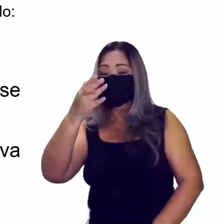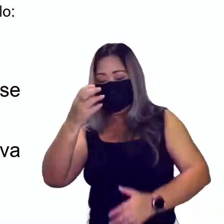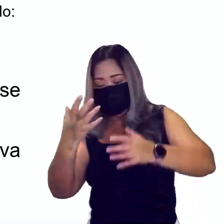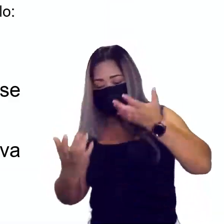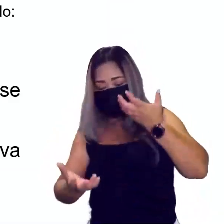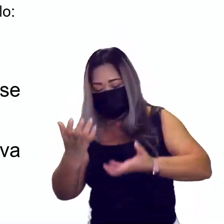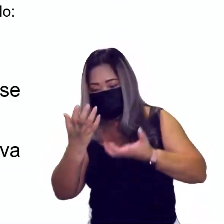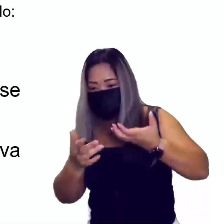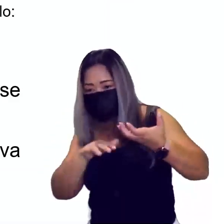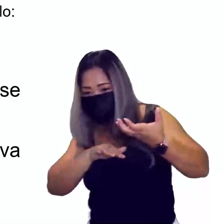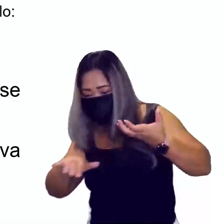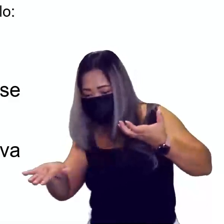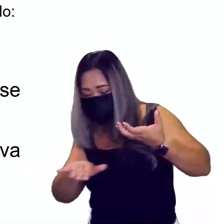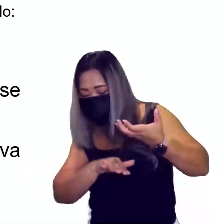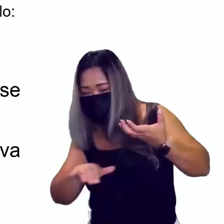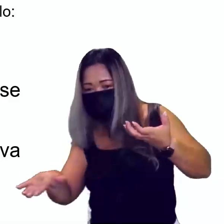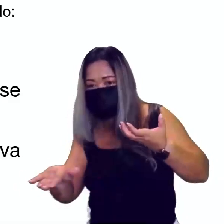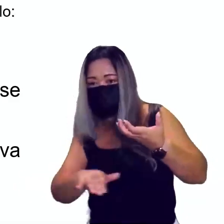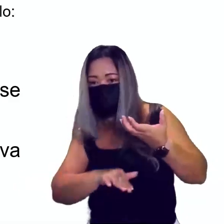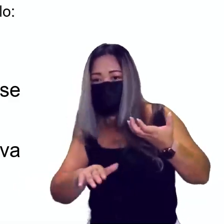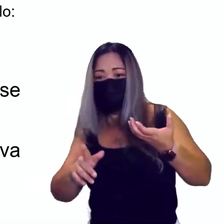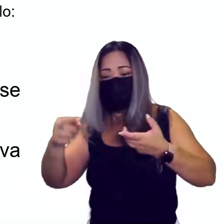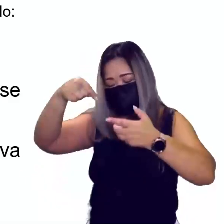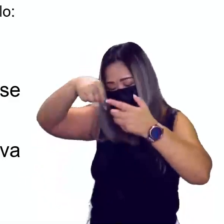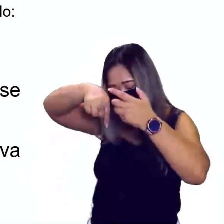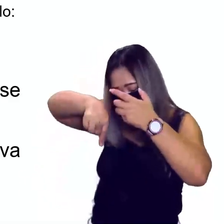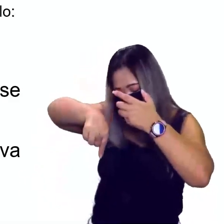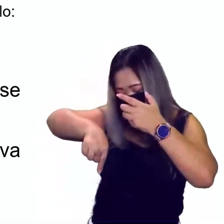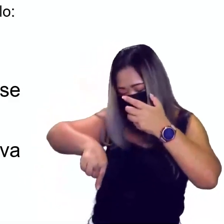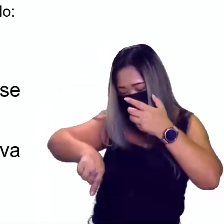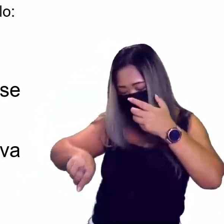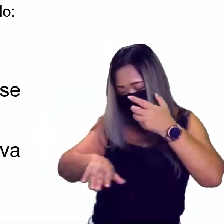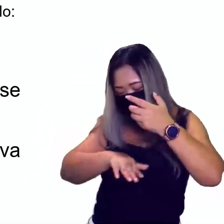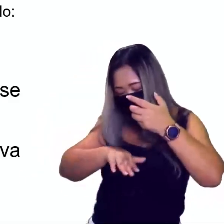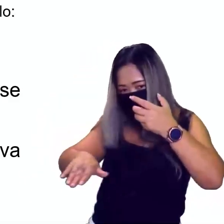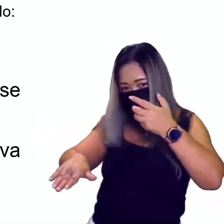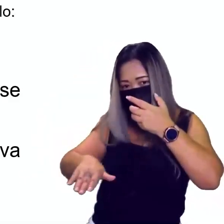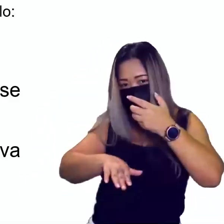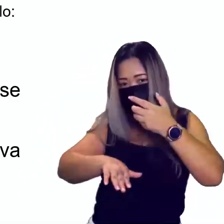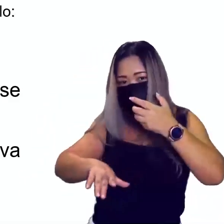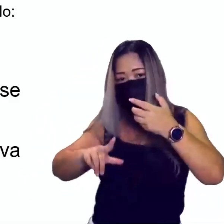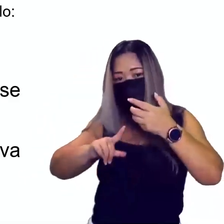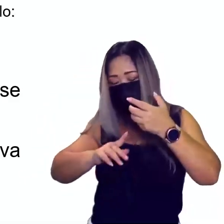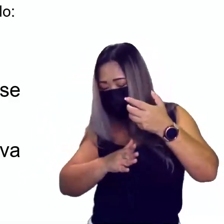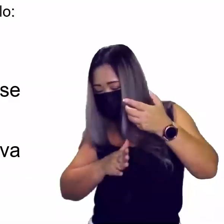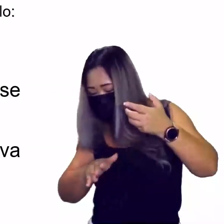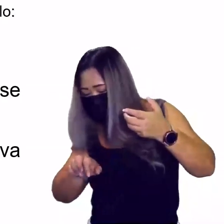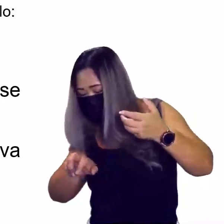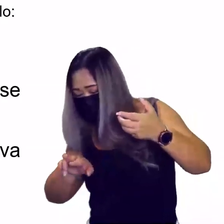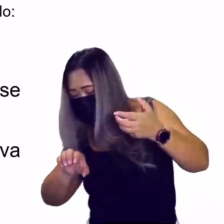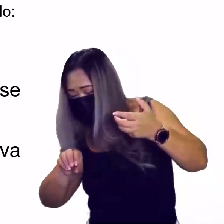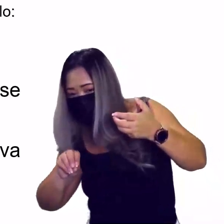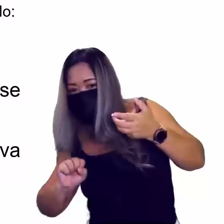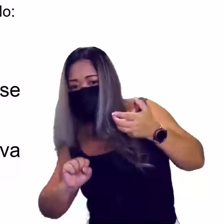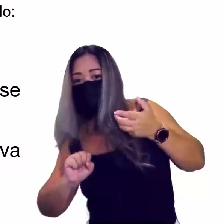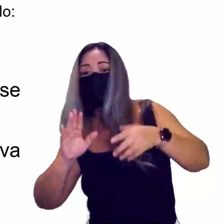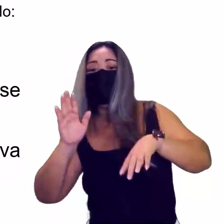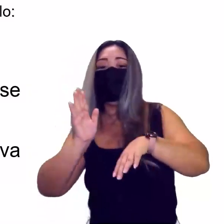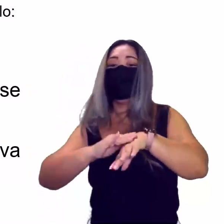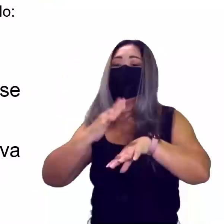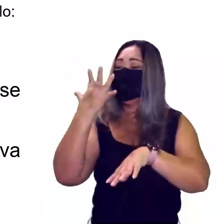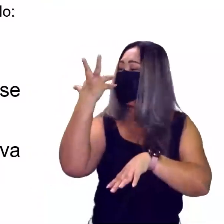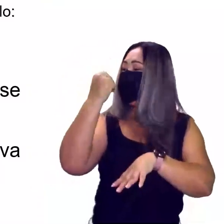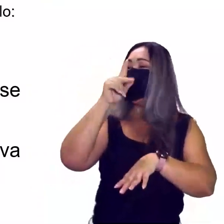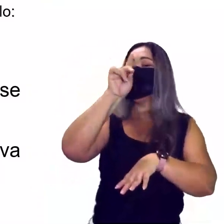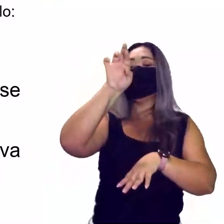tá? É nevoento no fundo do chão de amplas vias e eros. O mais belo